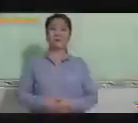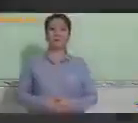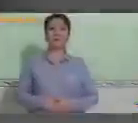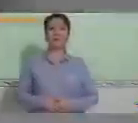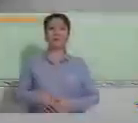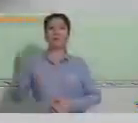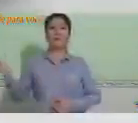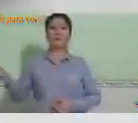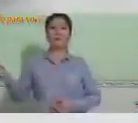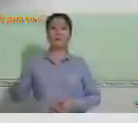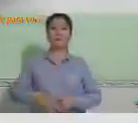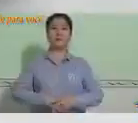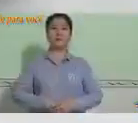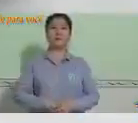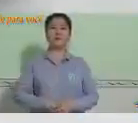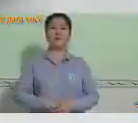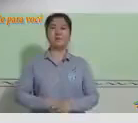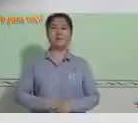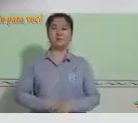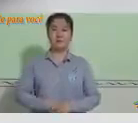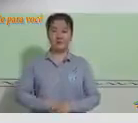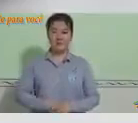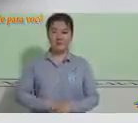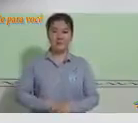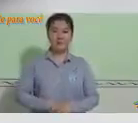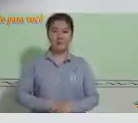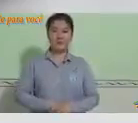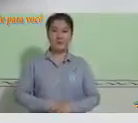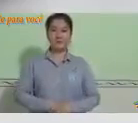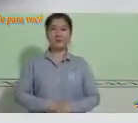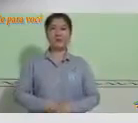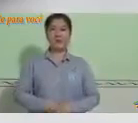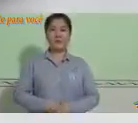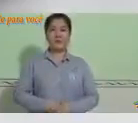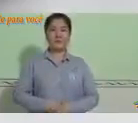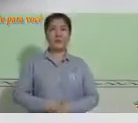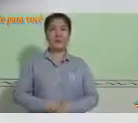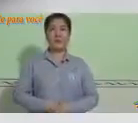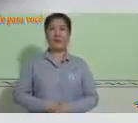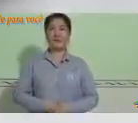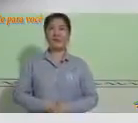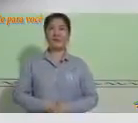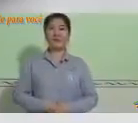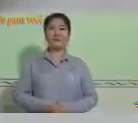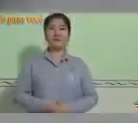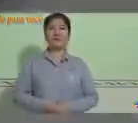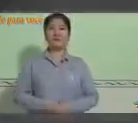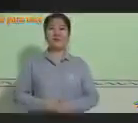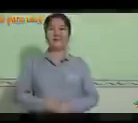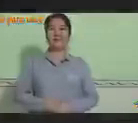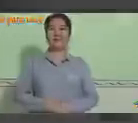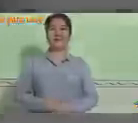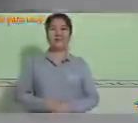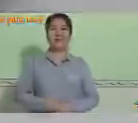benefícios relacionados à atividade física, como melhora do condicionamento físico, da capacidade cardiorrespiratória